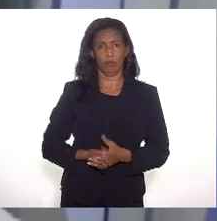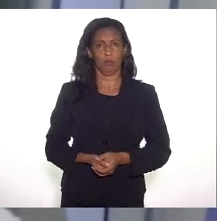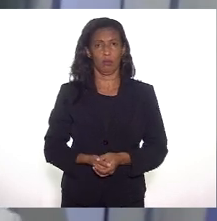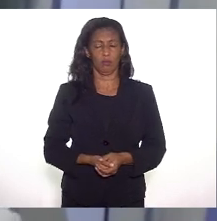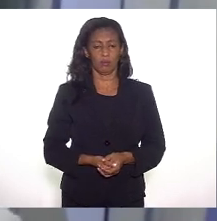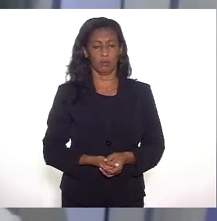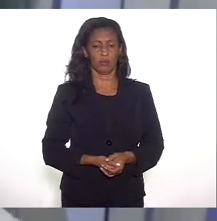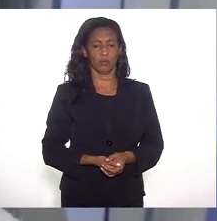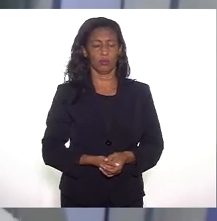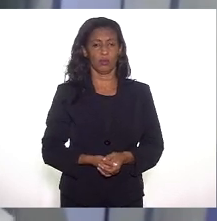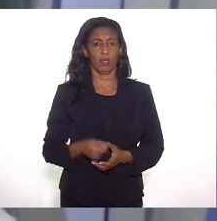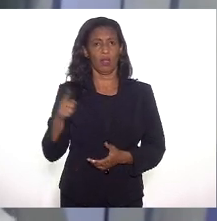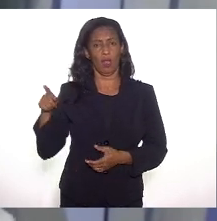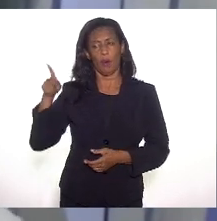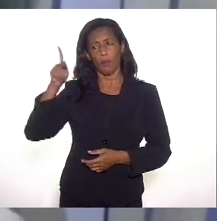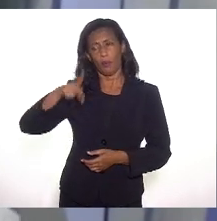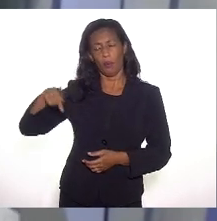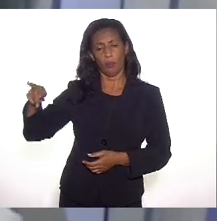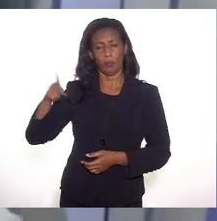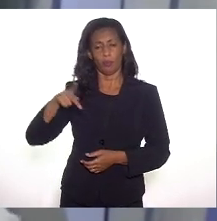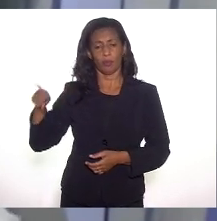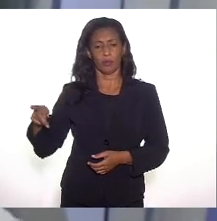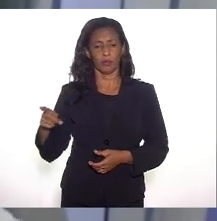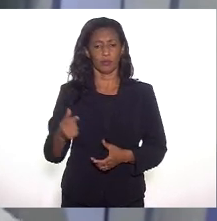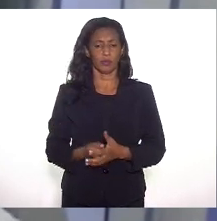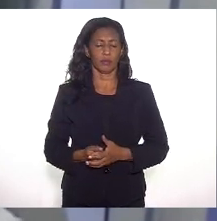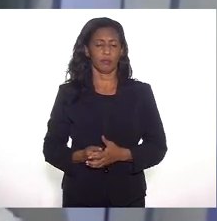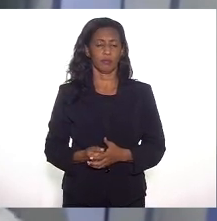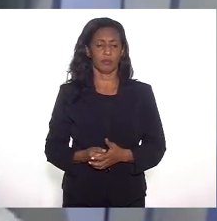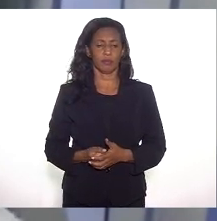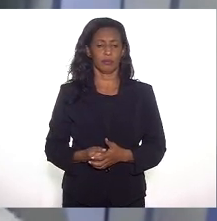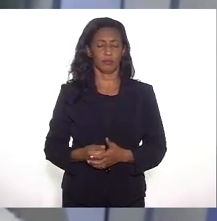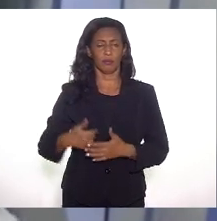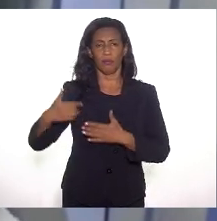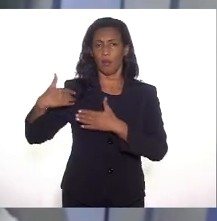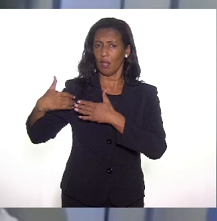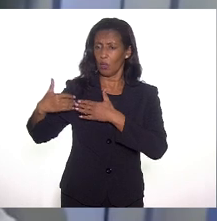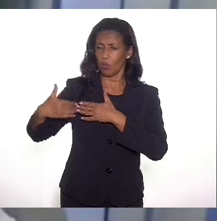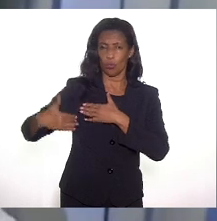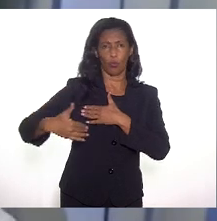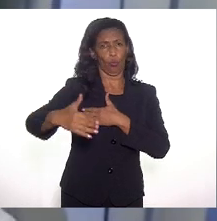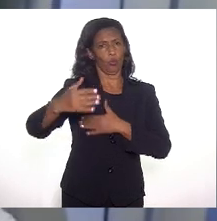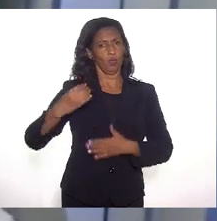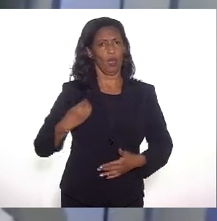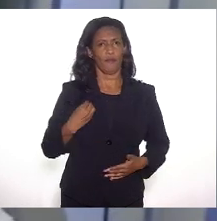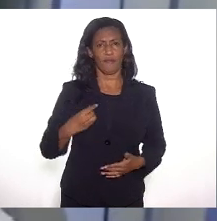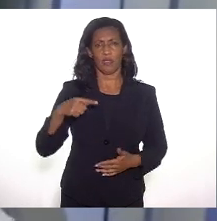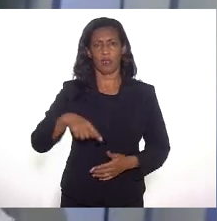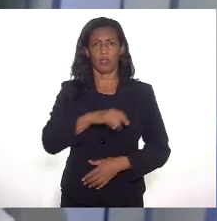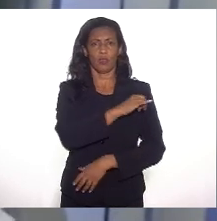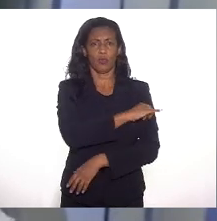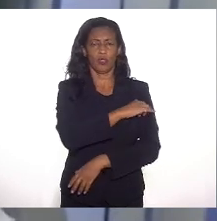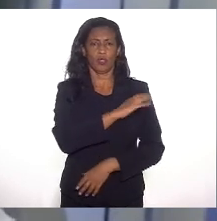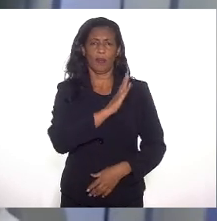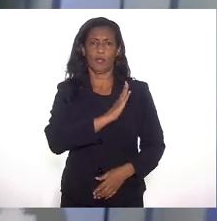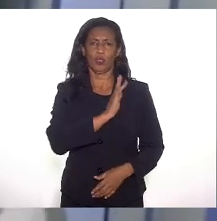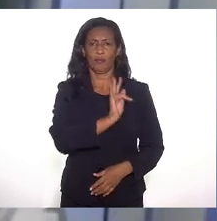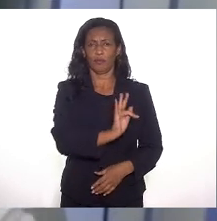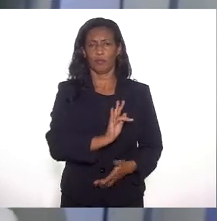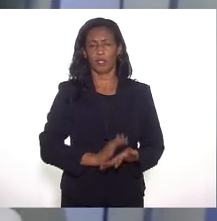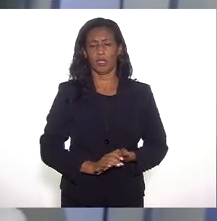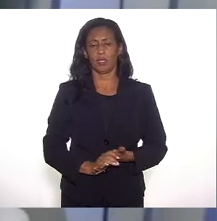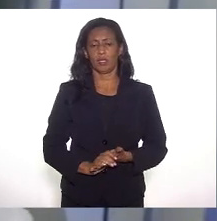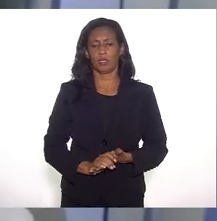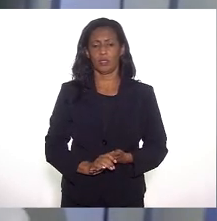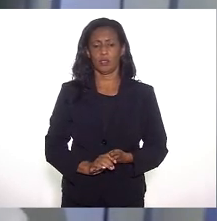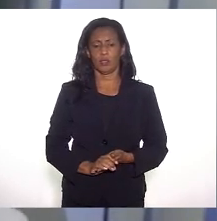né, de origem popular, como eu já disse, que, aliás, depois levou toda a sua vida aqui no Rio de Janeiro, na Baixada Fluminense, no